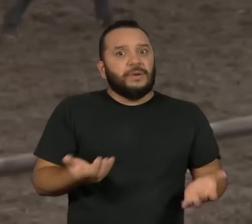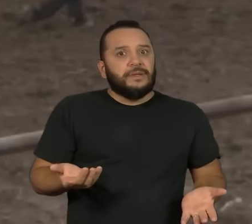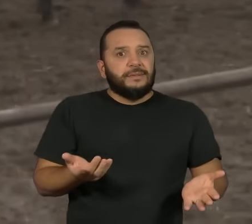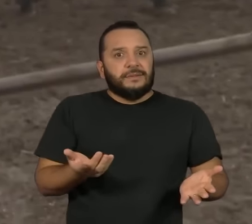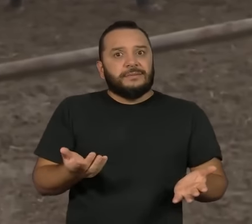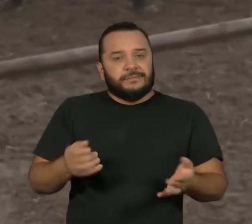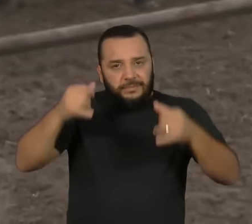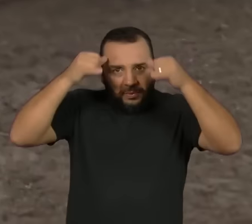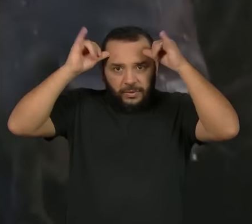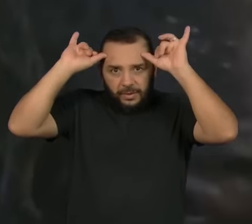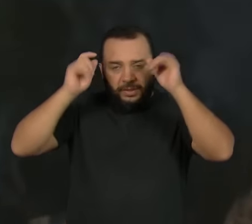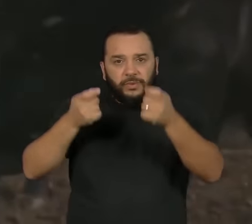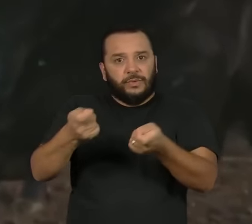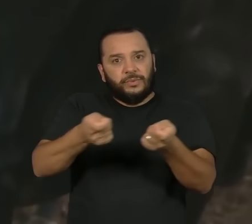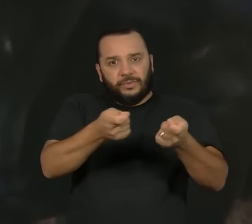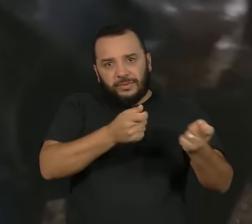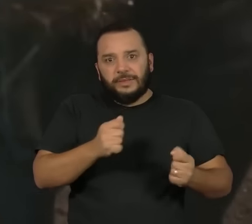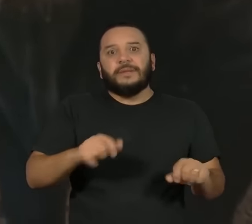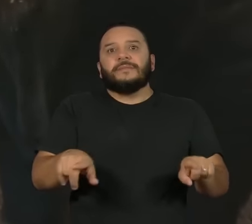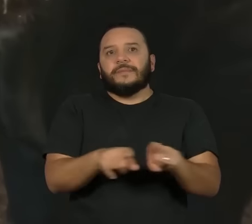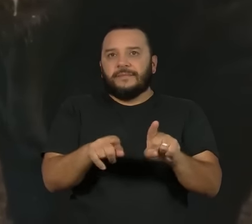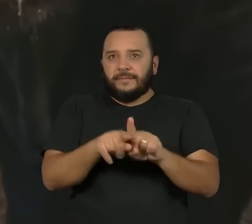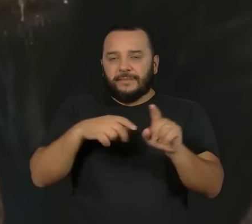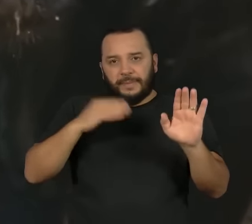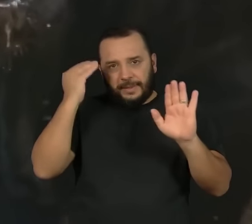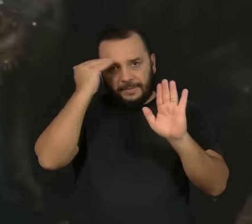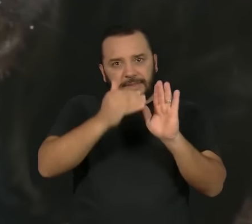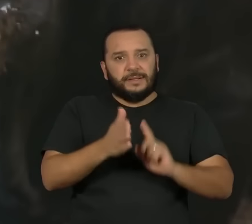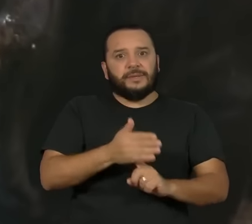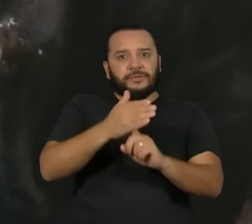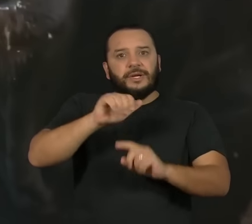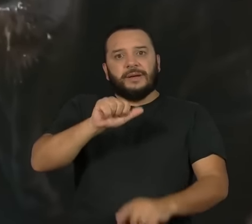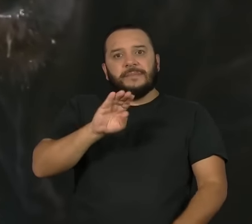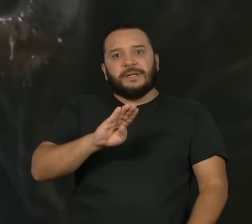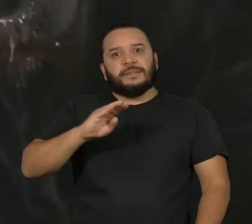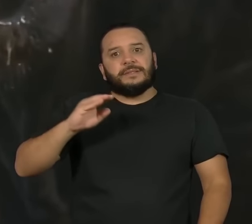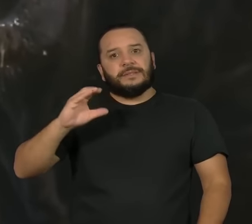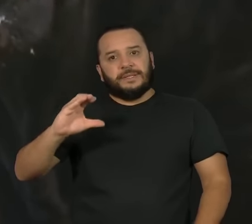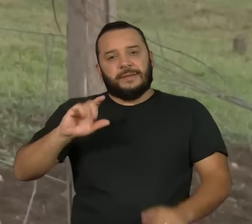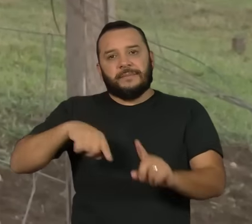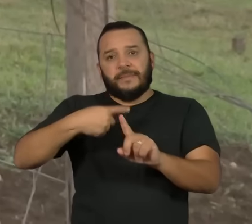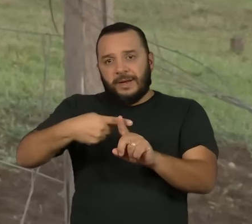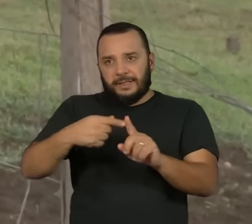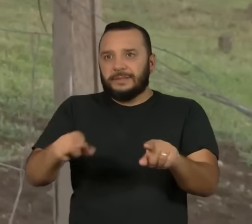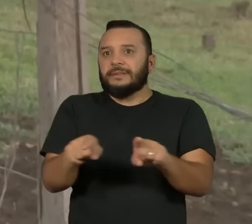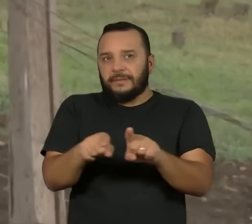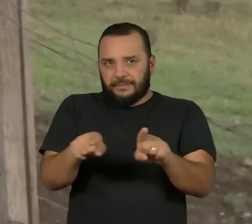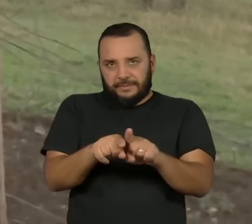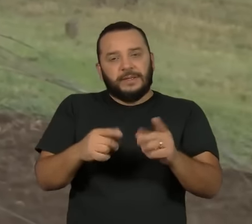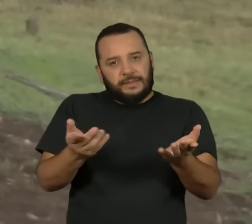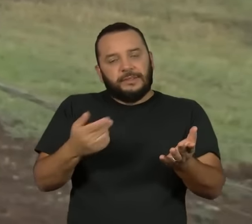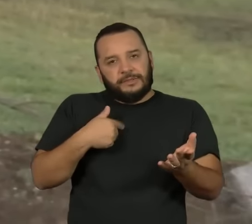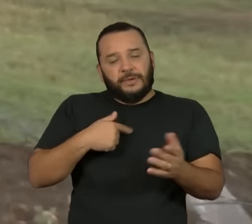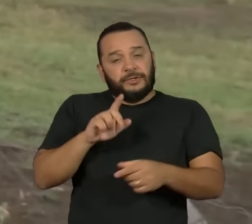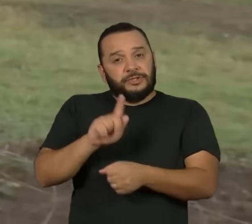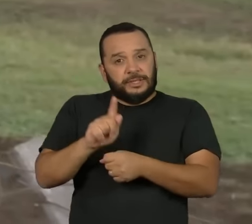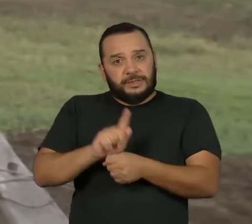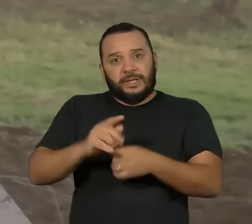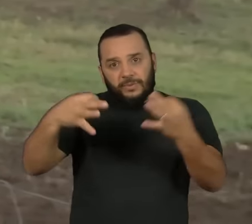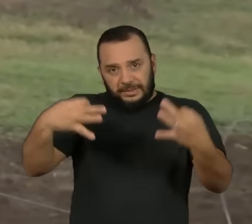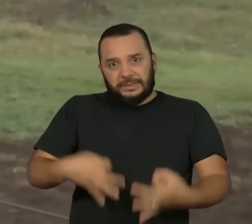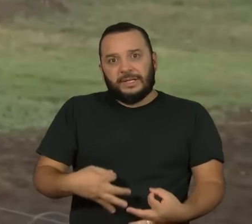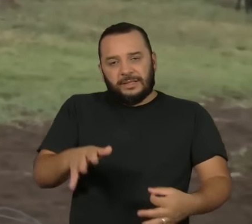efetiva das tecnologias do ABC+, e de uma gestão apropriada e eficiente da cadeia da pecuária, o que hoje também não